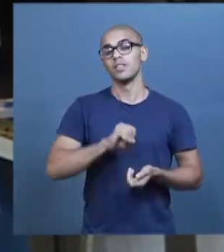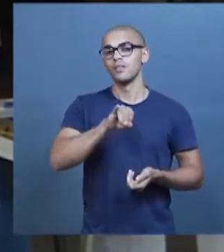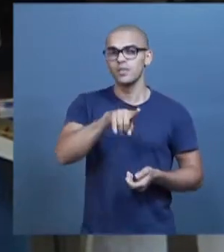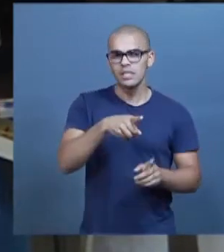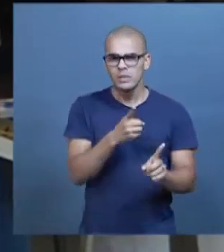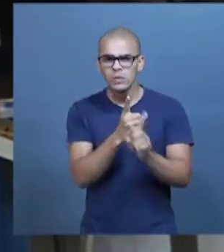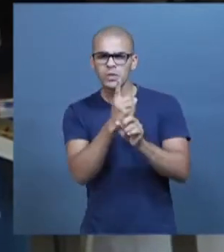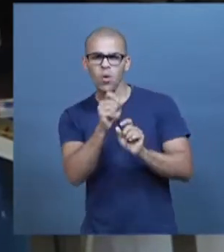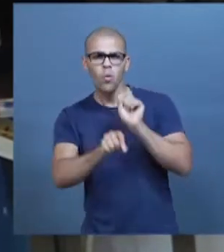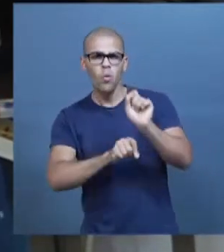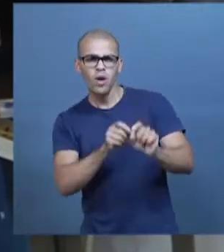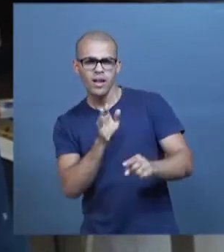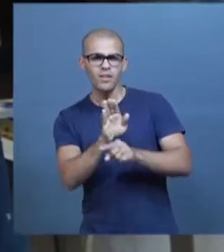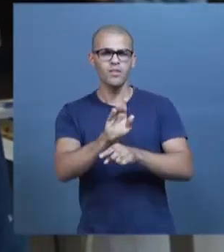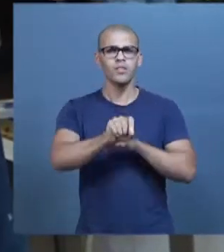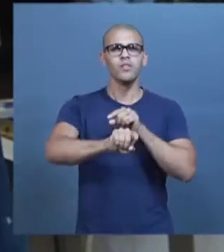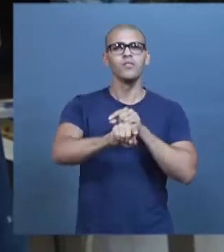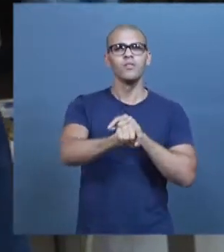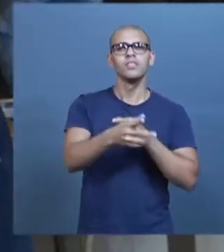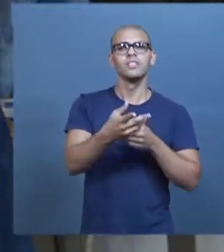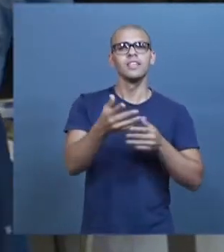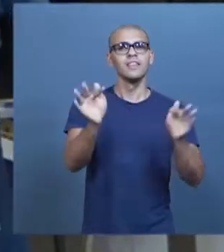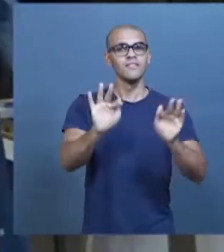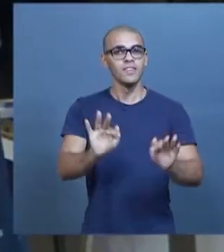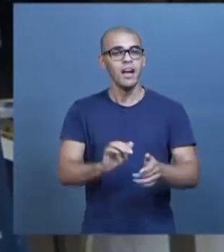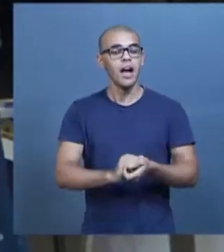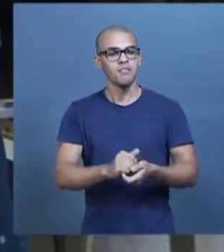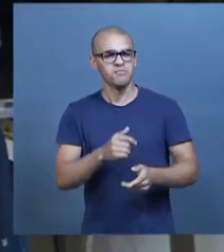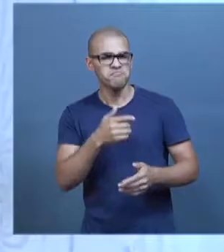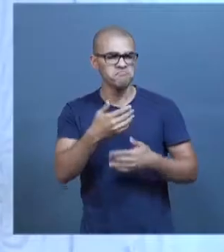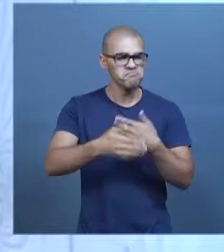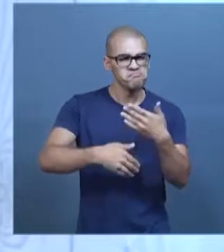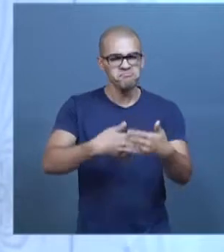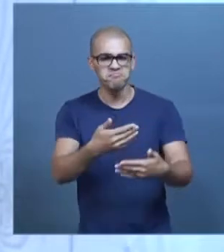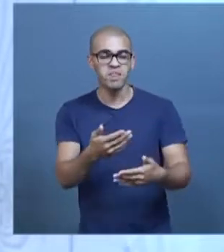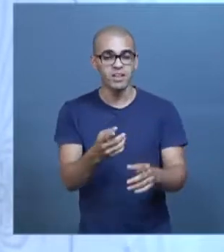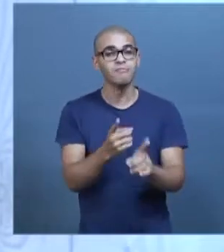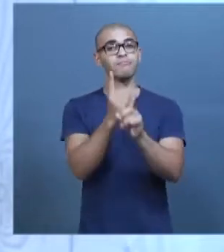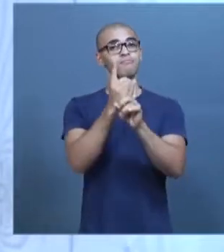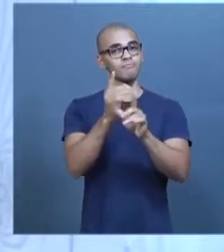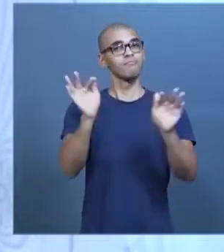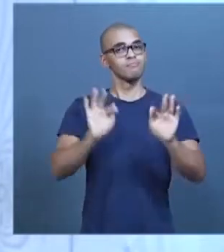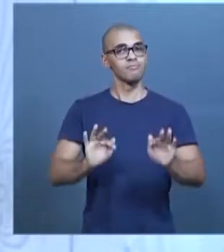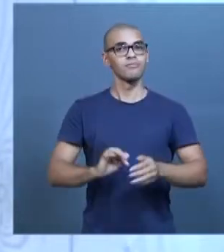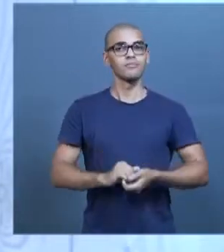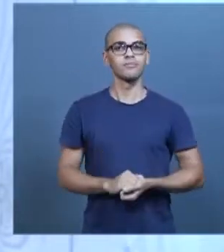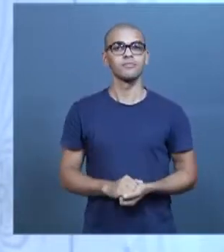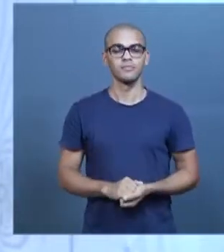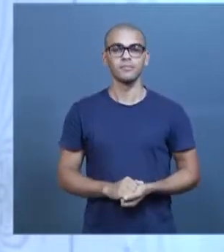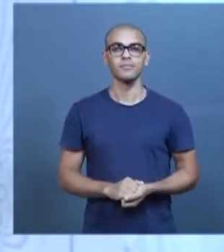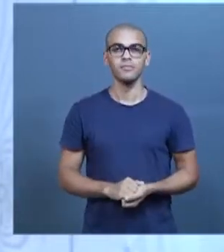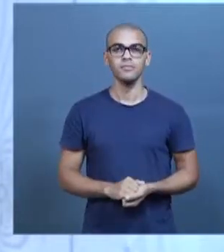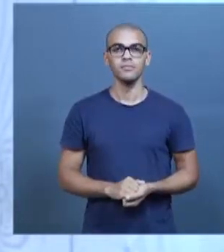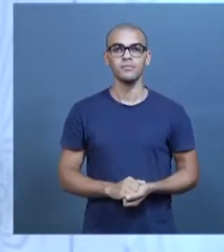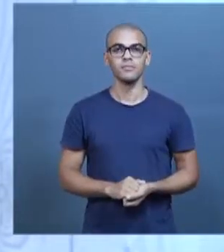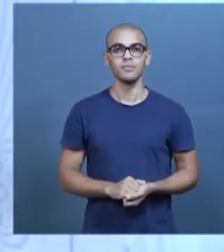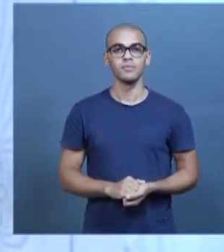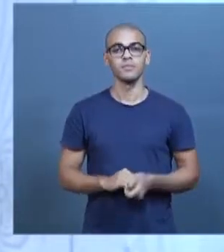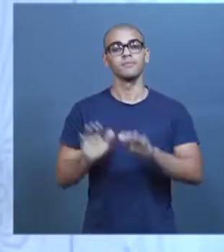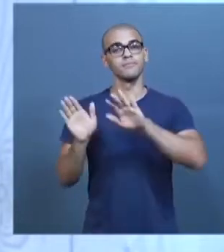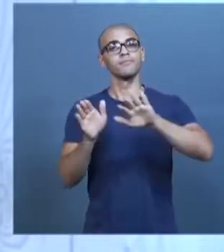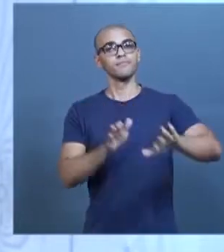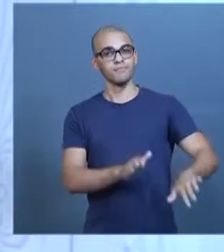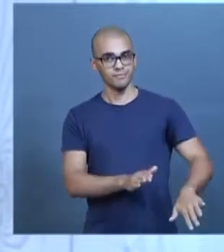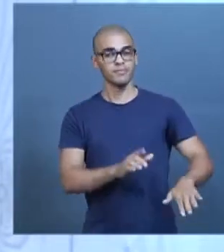não importa o tamanho disso, vá em busca dele e você vai saber o que é ser feliz. Além da palestra, a semana da